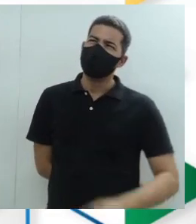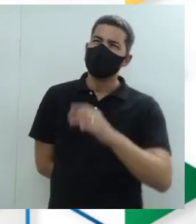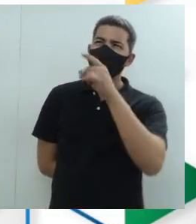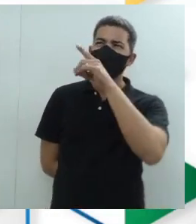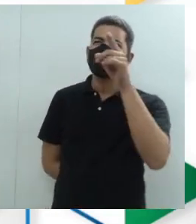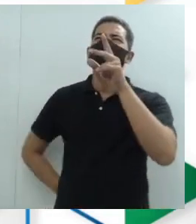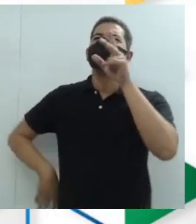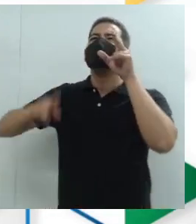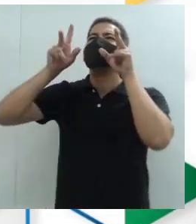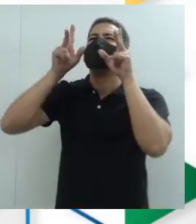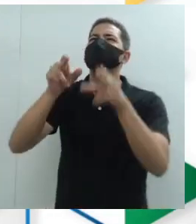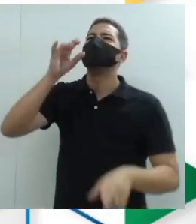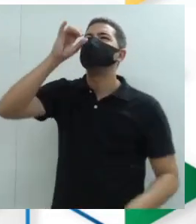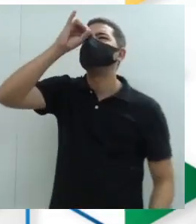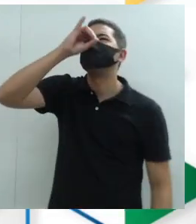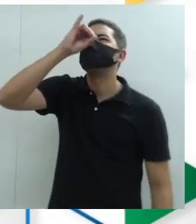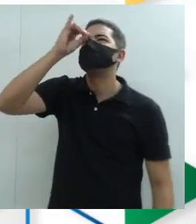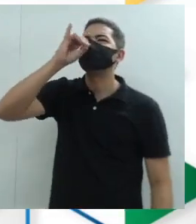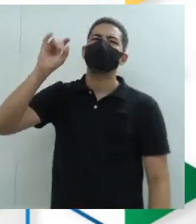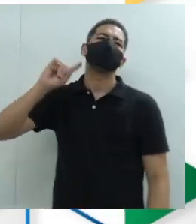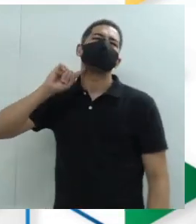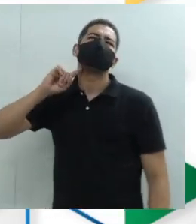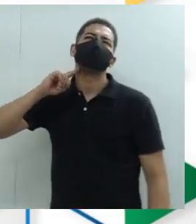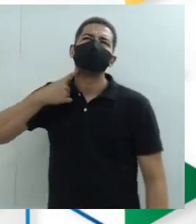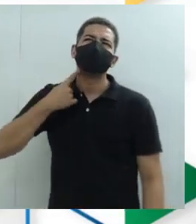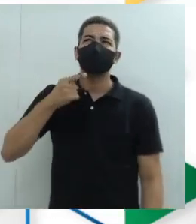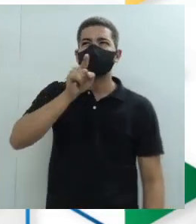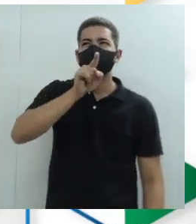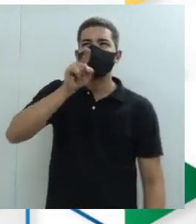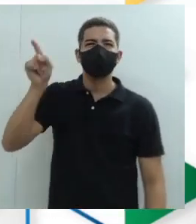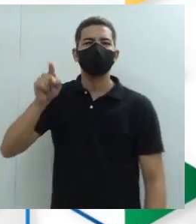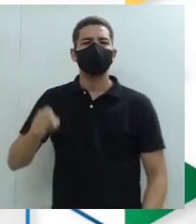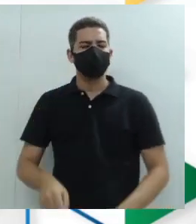porcona, né? Ou seja, no sentido assim da questão